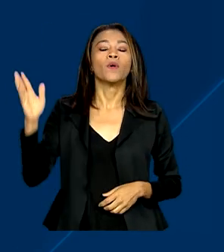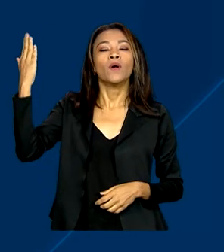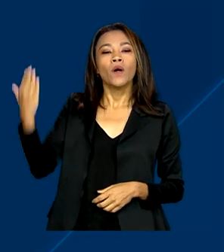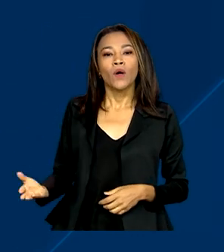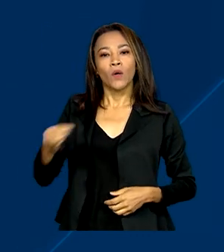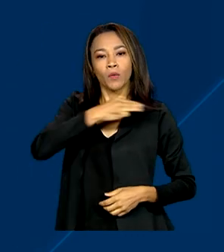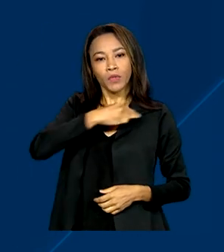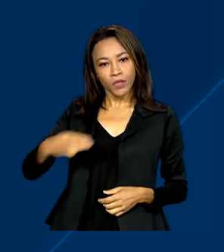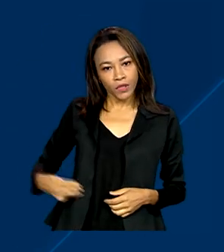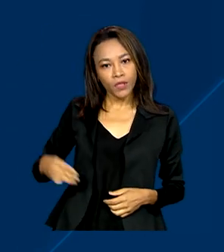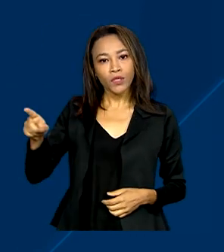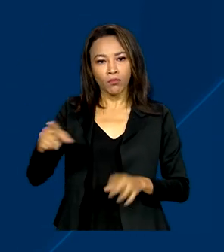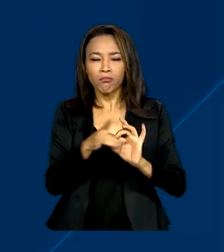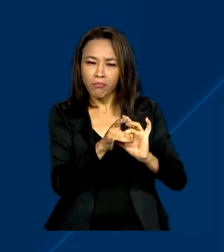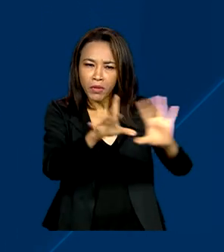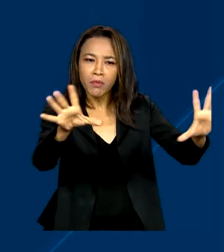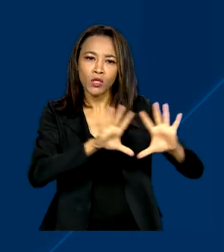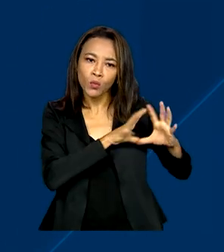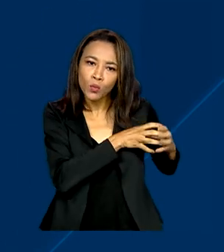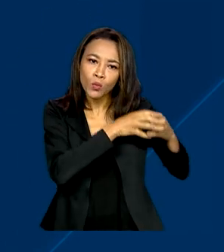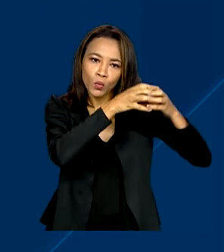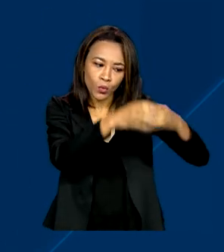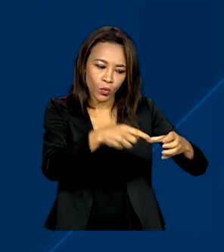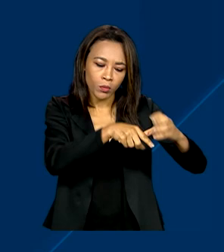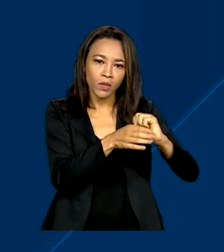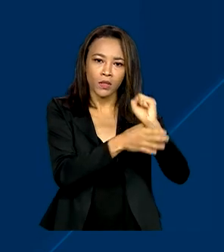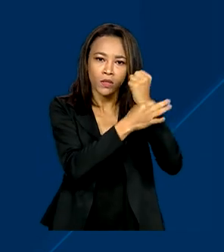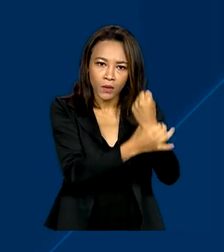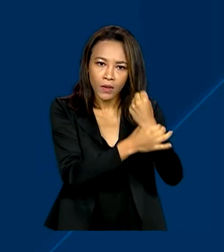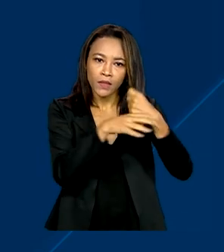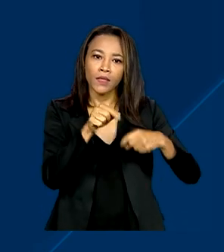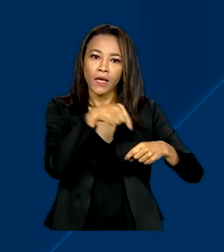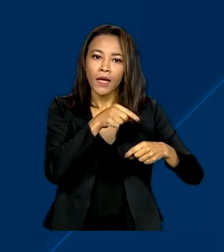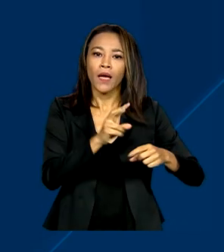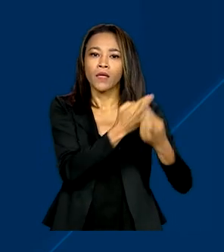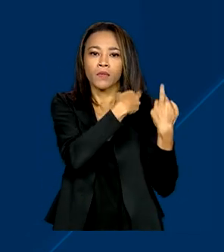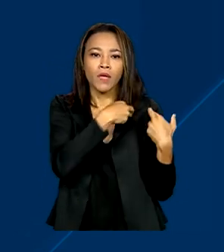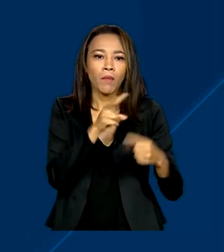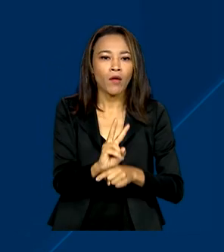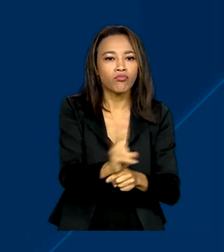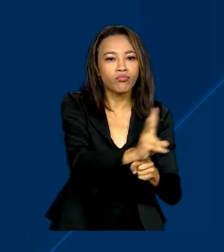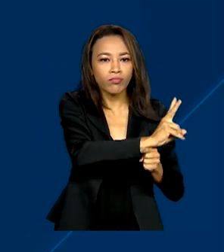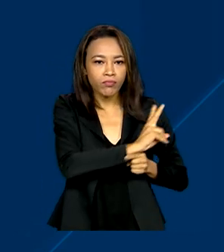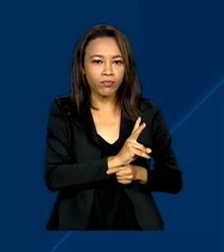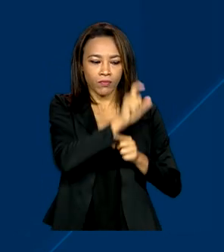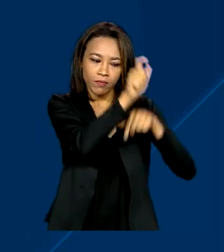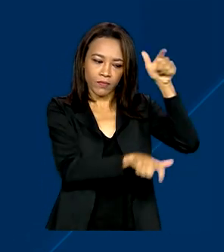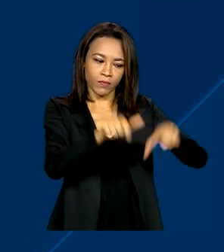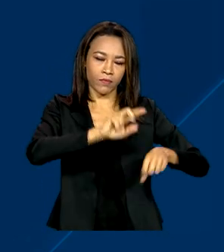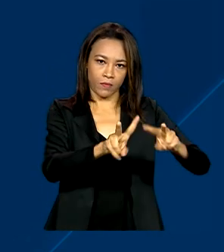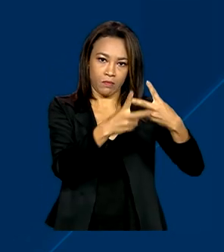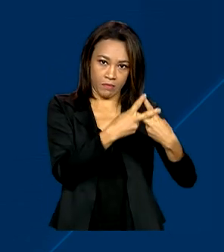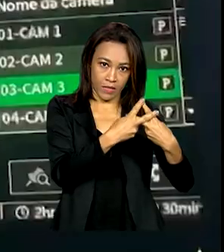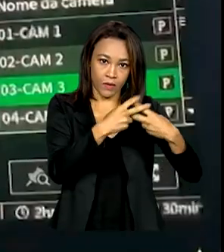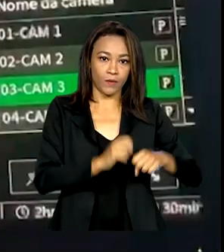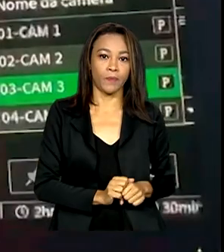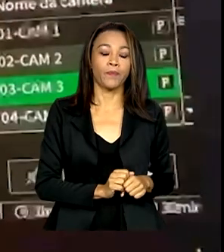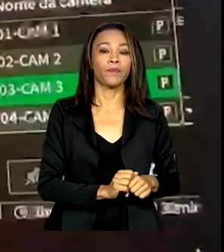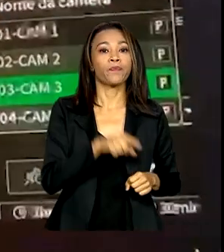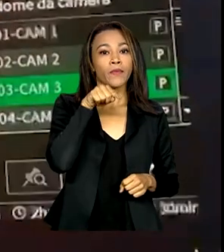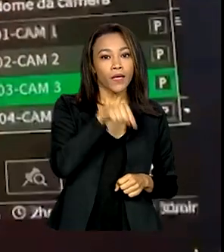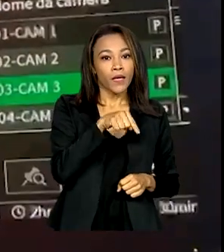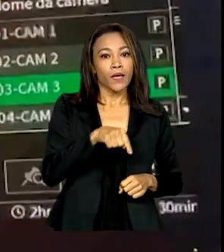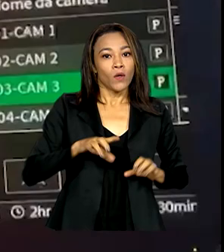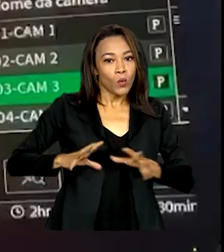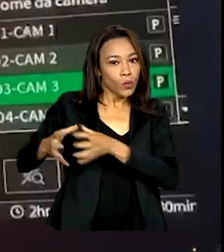Cooperação Penitenciária, que atua na guarda, vigilância e custódia dos presos. Nas últimas horas, o efetivo da